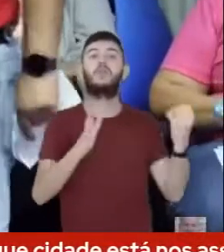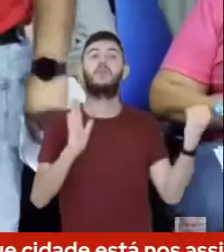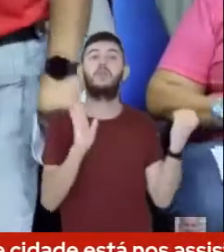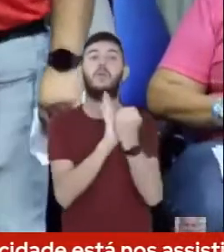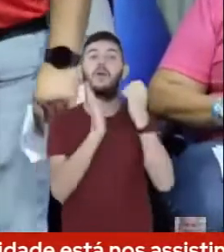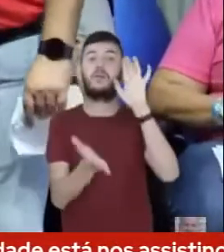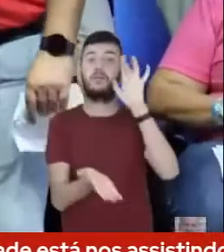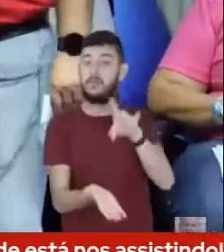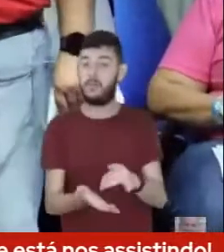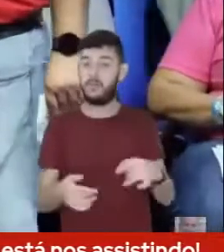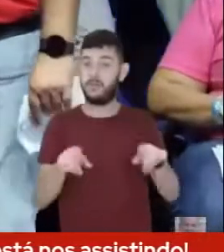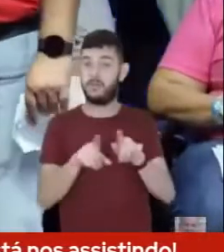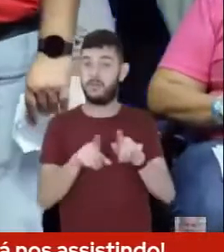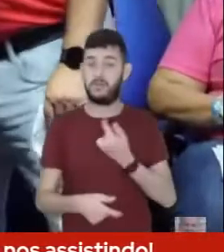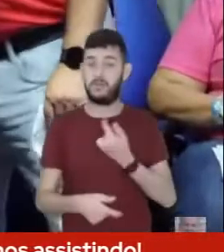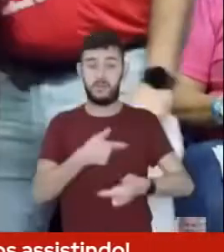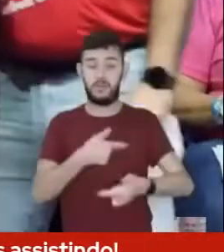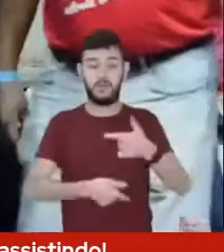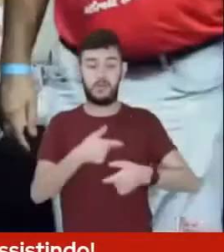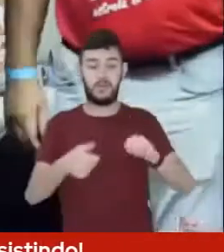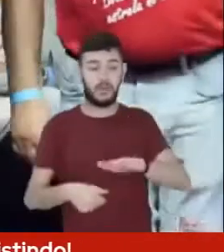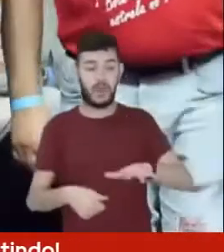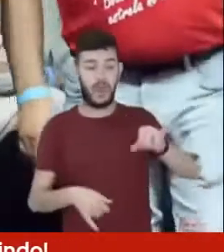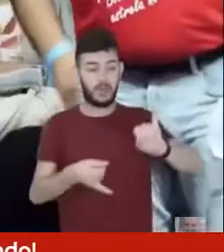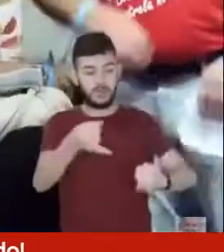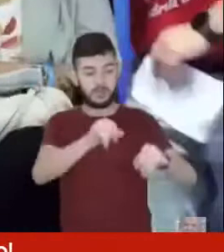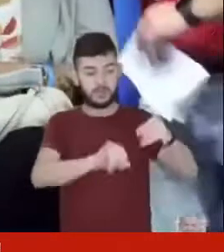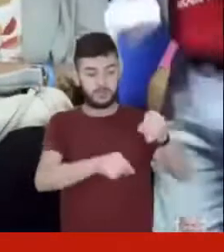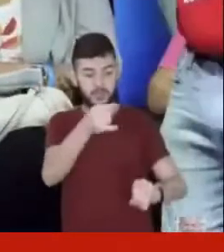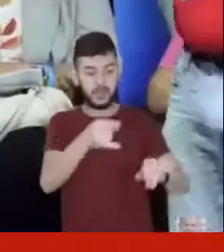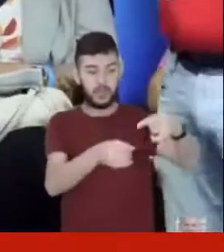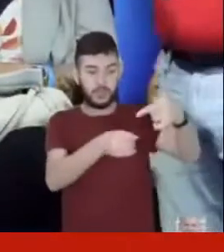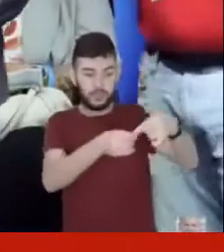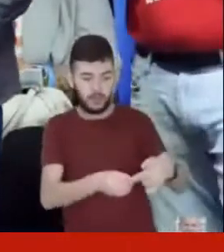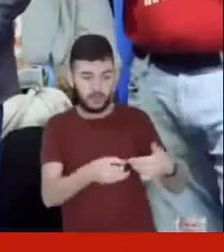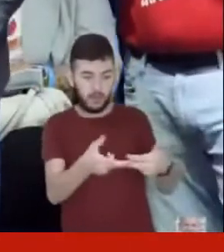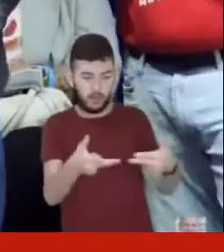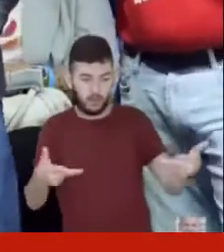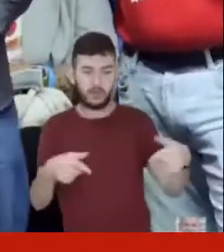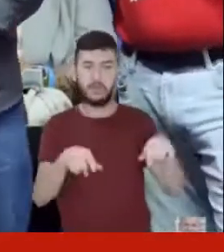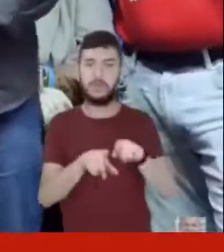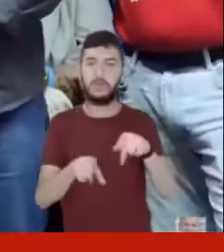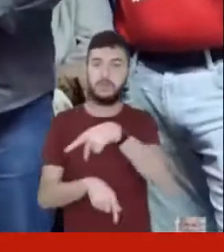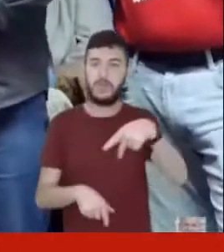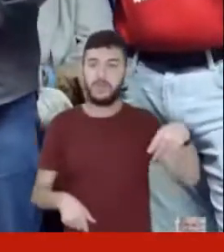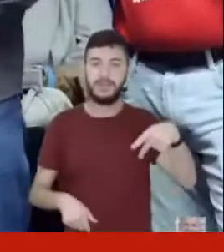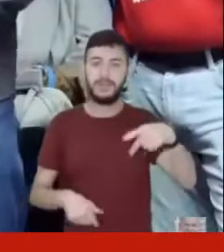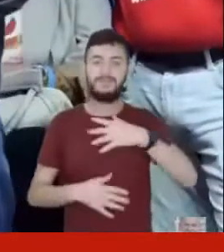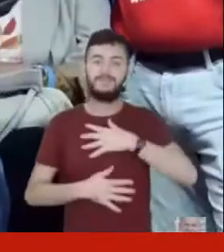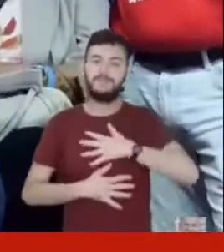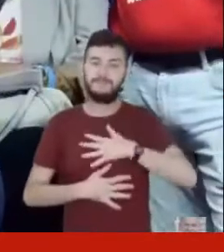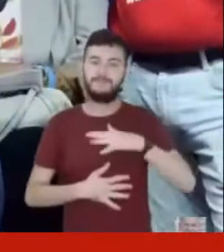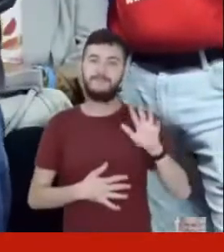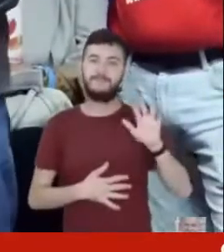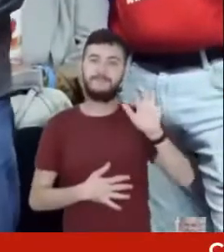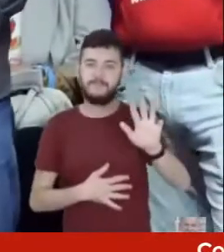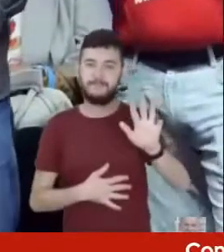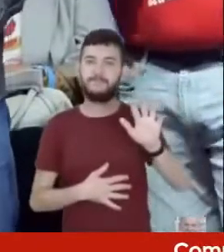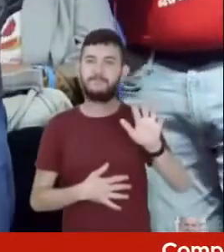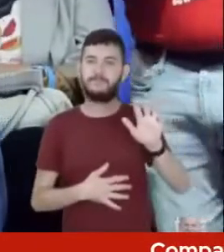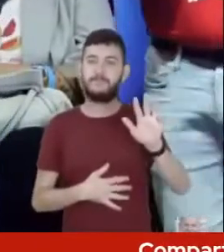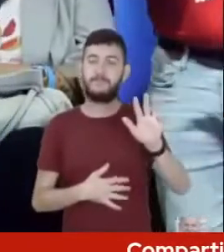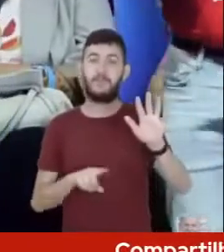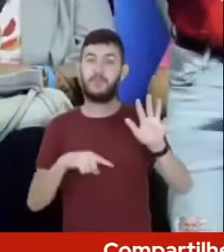petroquímicos, químicos, meu presidente querido Luiz Inácio Lula da Silva, estamos com o Senhor. Nós sabemos muito